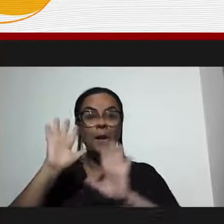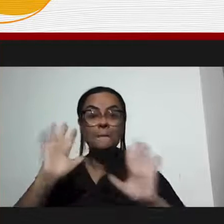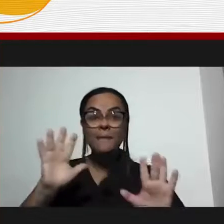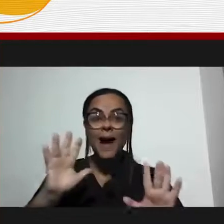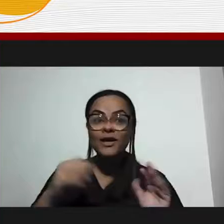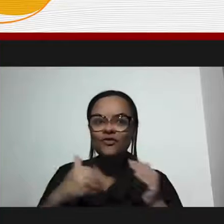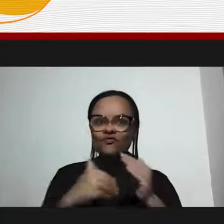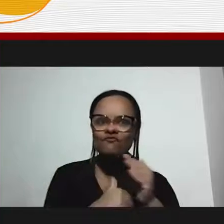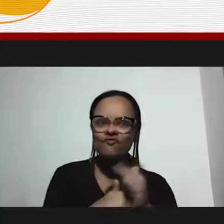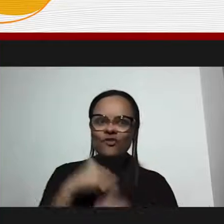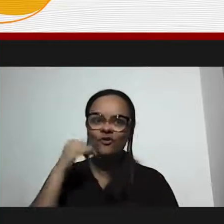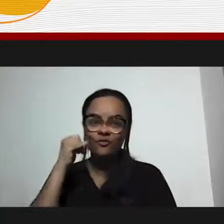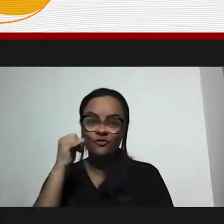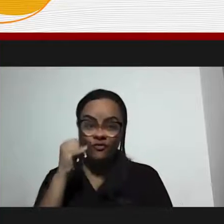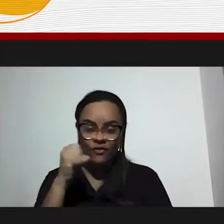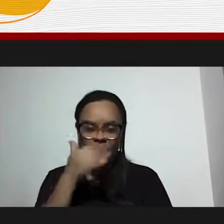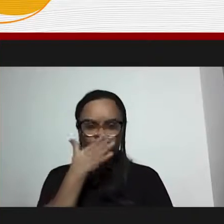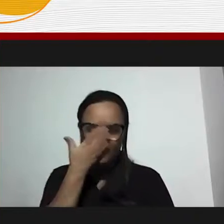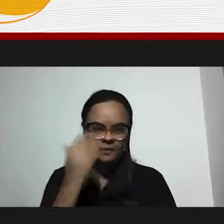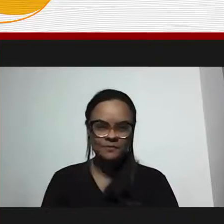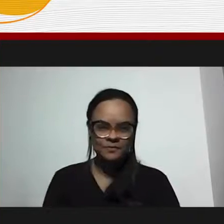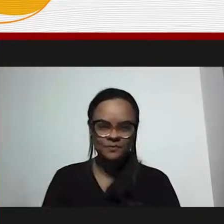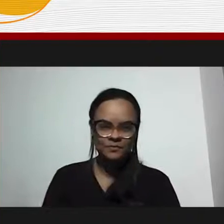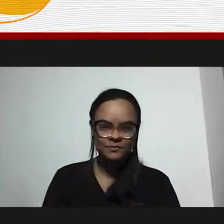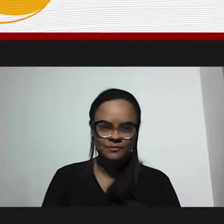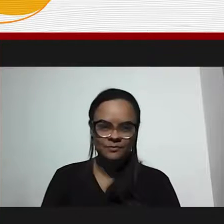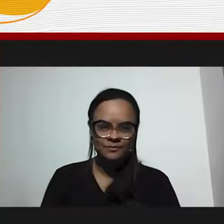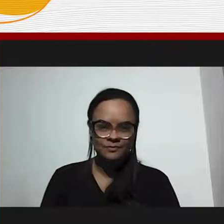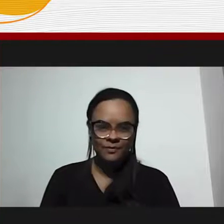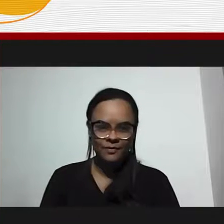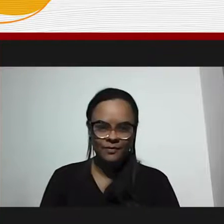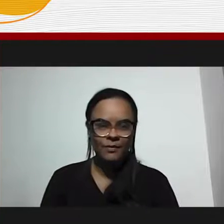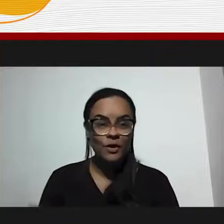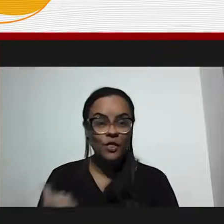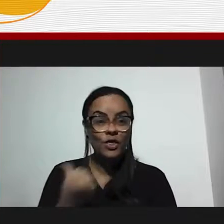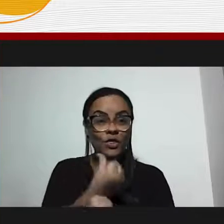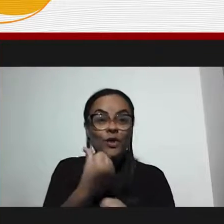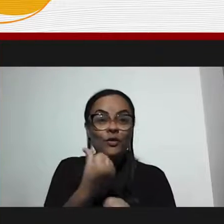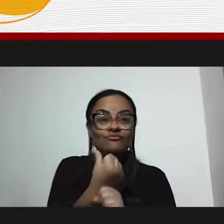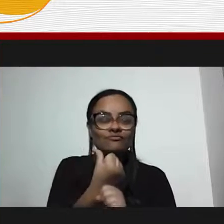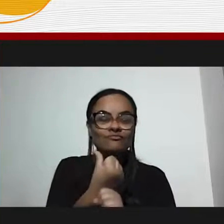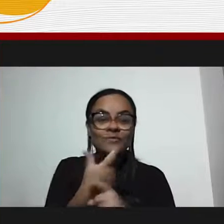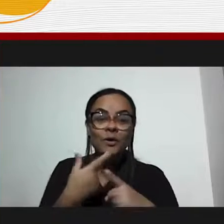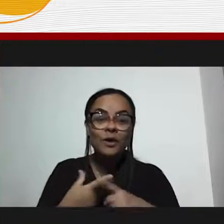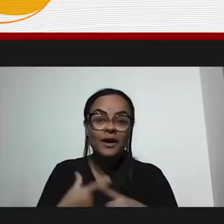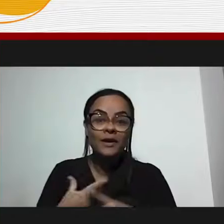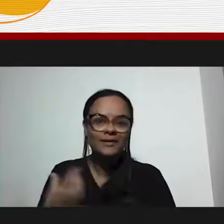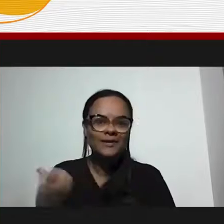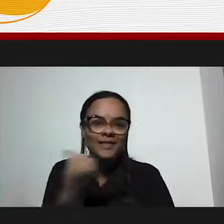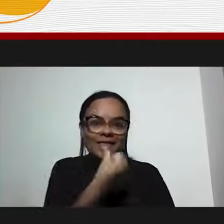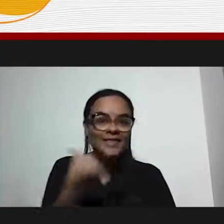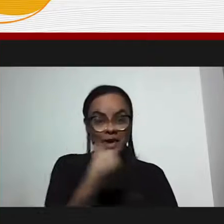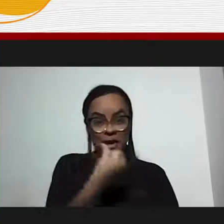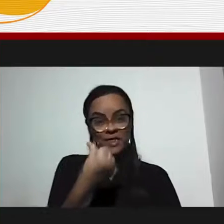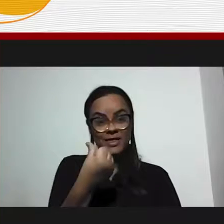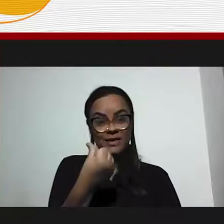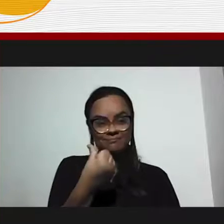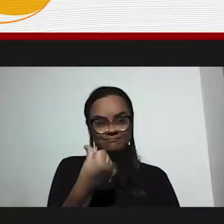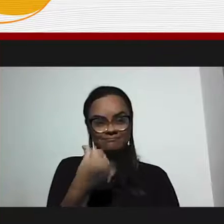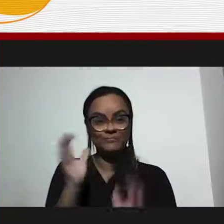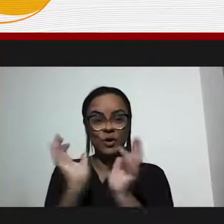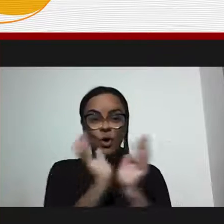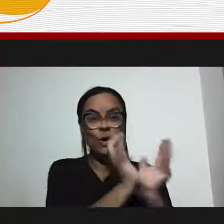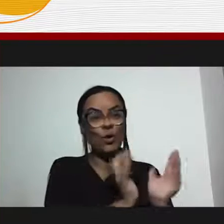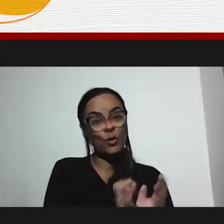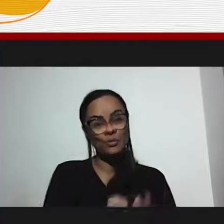um segredinho para vocês aqui, que a gente só saiu nessa sexta colocação porque só tinham seis times jogando,